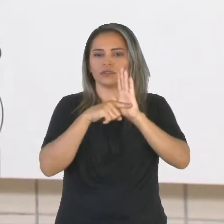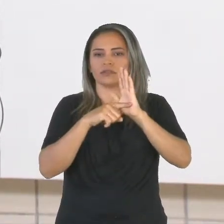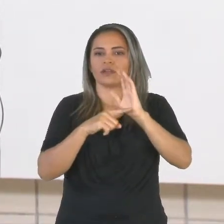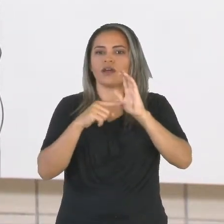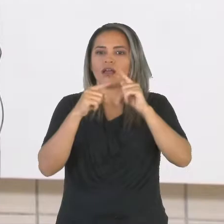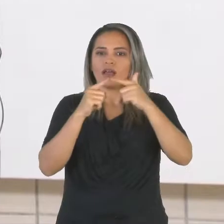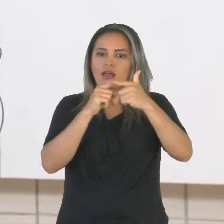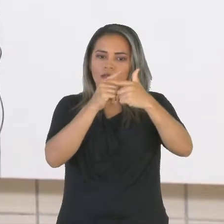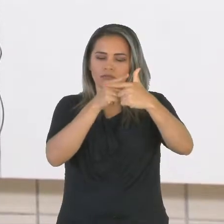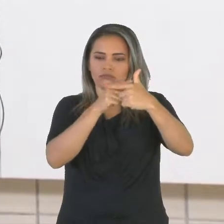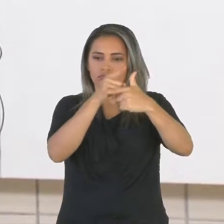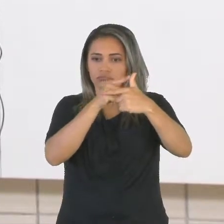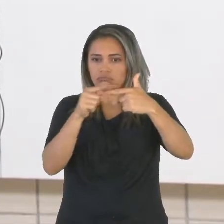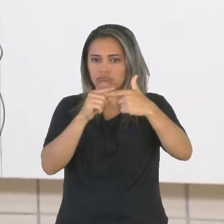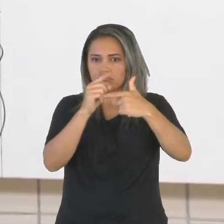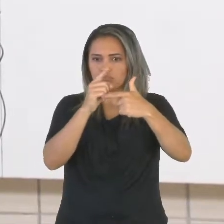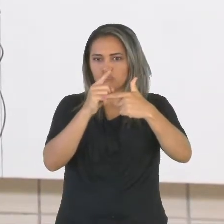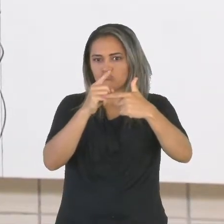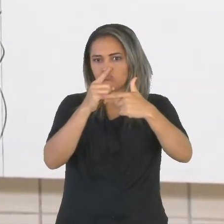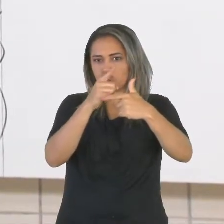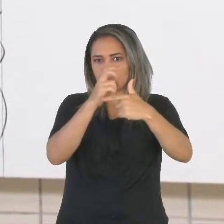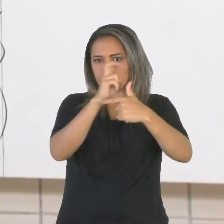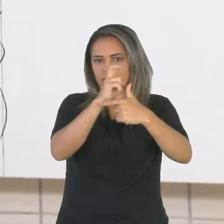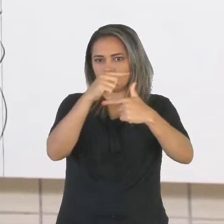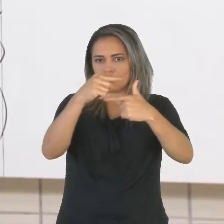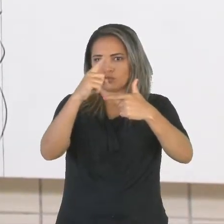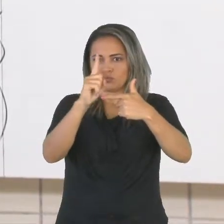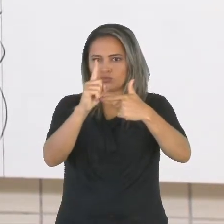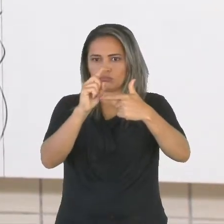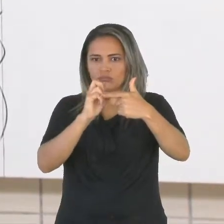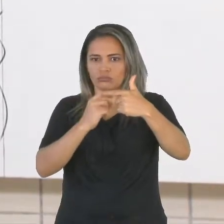1, e 2 vezes 1 são 2.